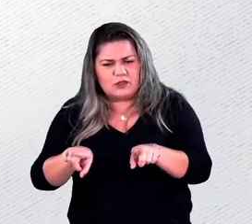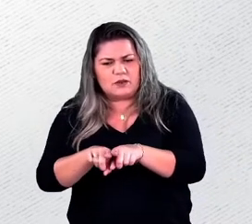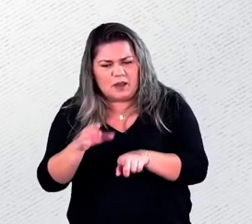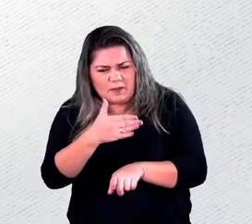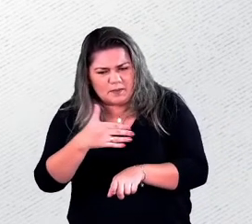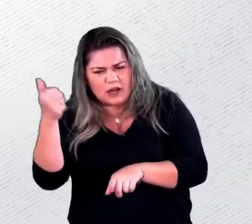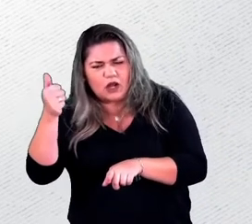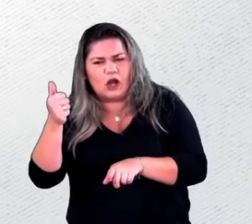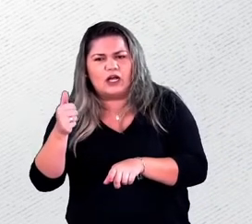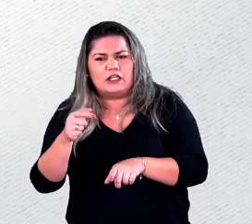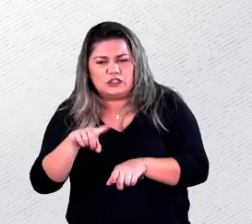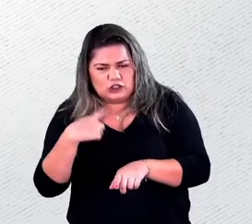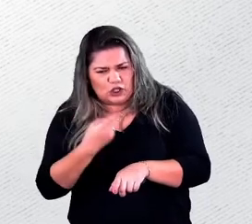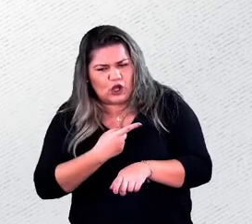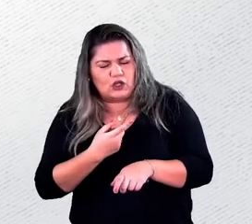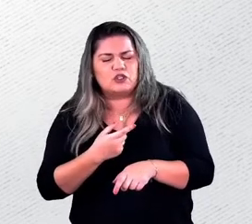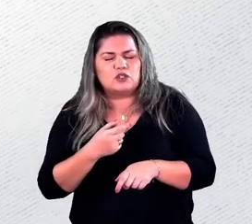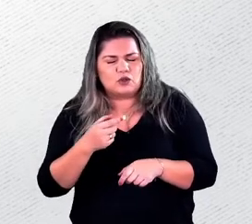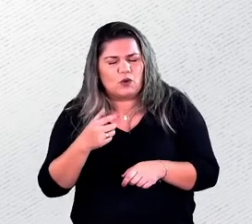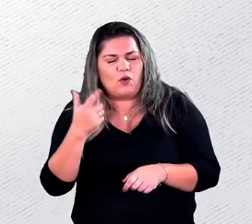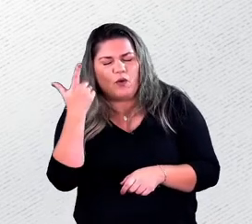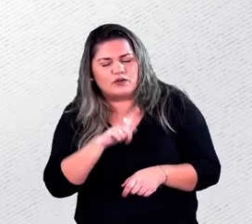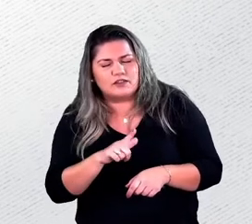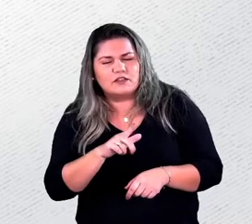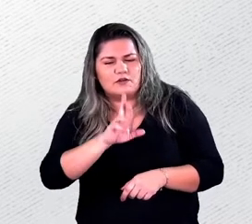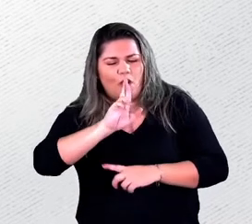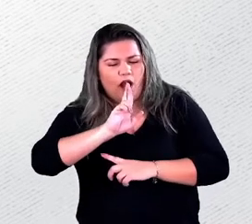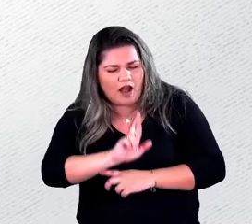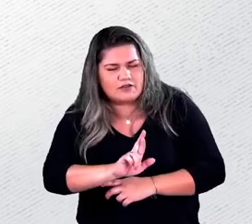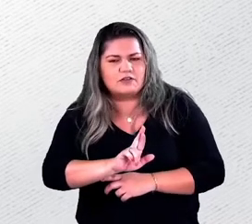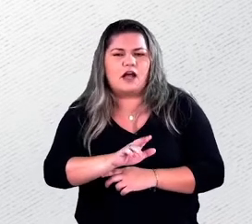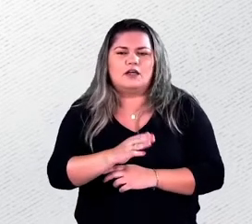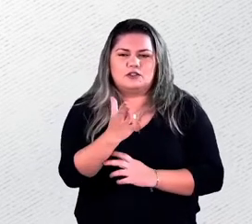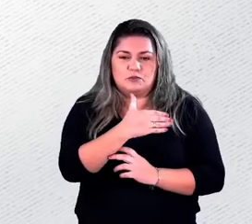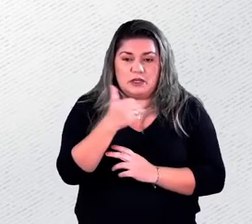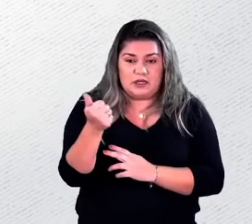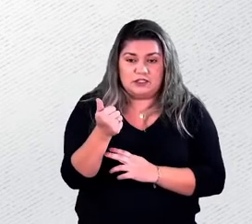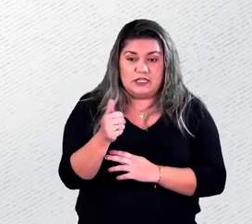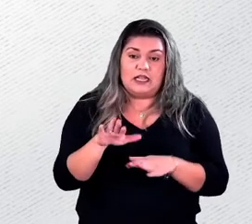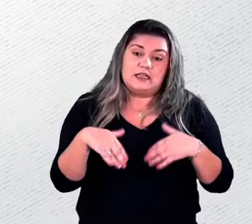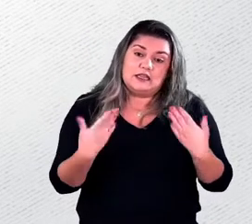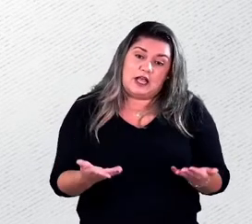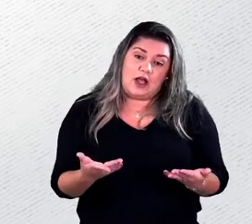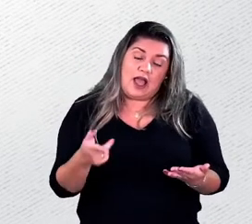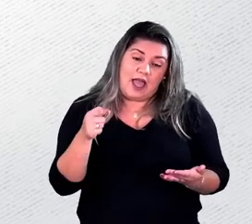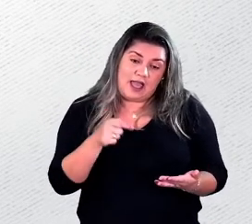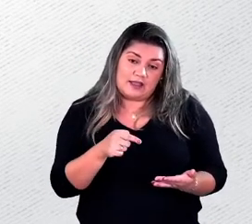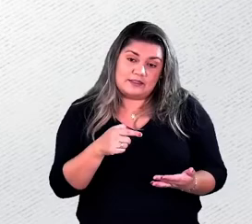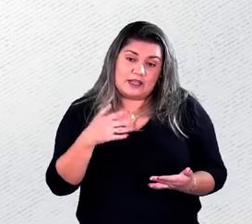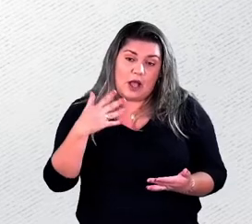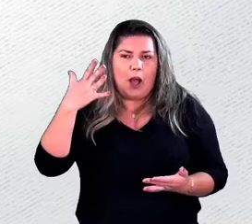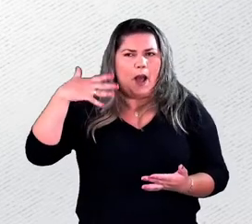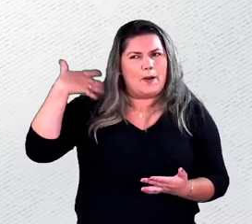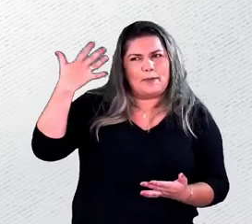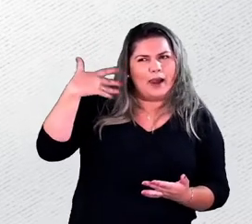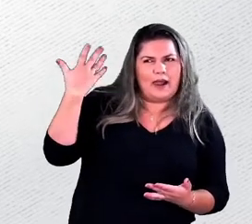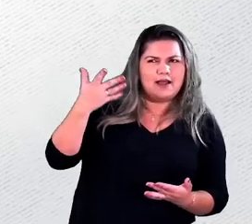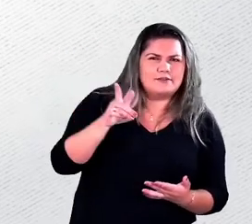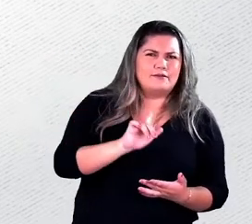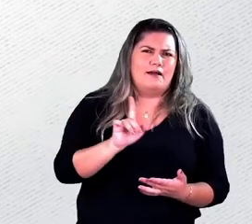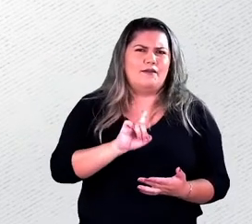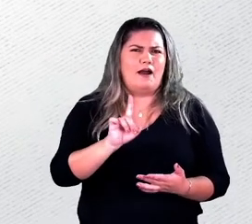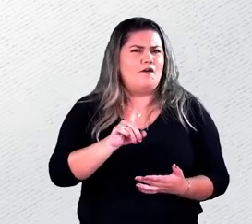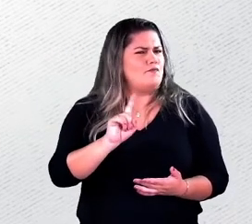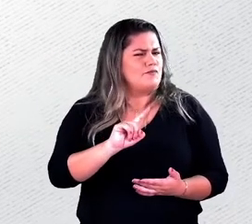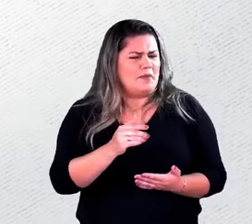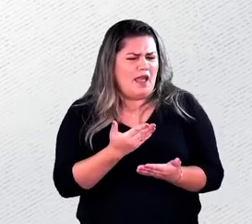começar a garantir os melhores resultados então é Essas eram as palavras Rafael que eu queria dizer não é uma palestra não é uma